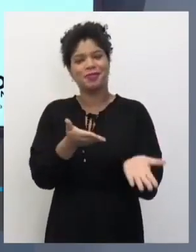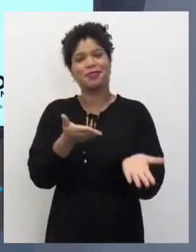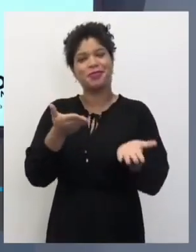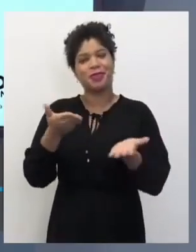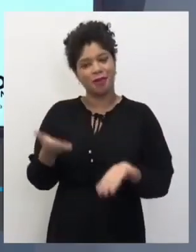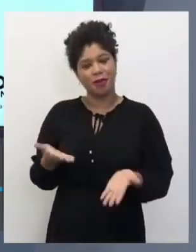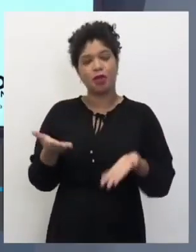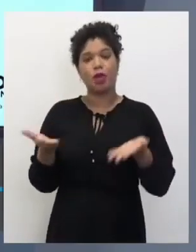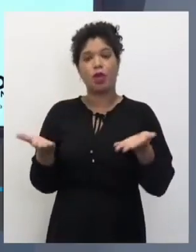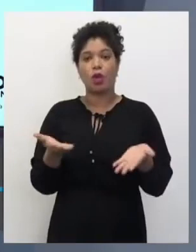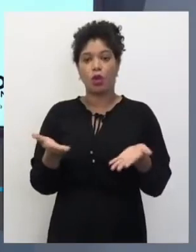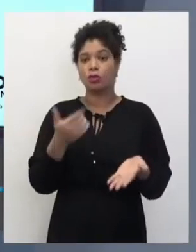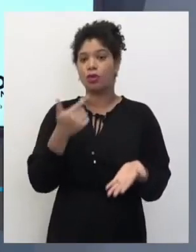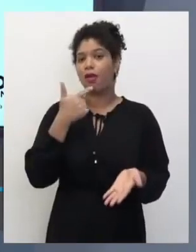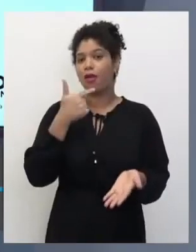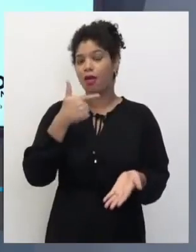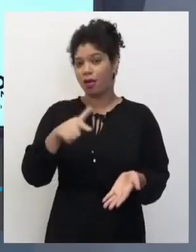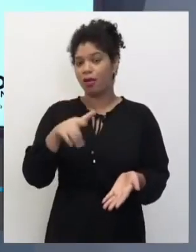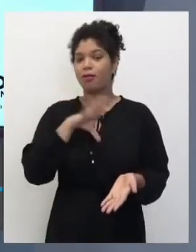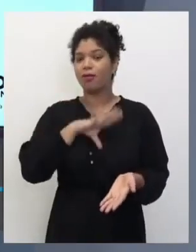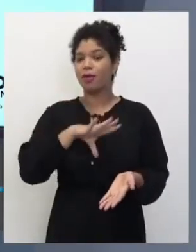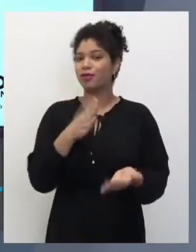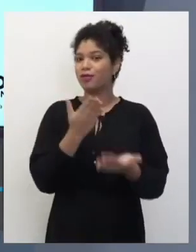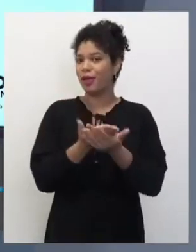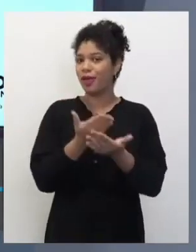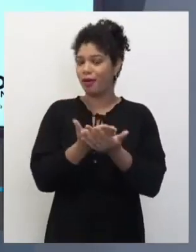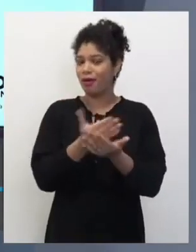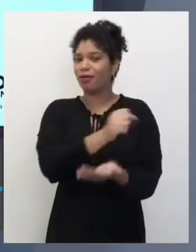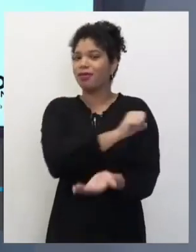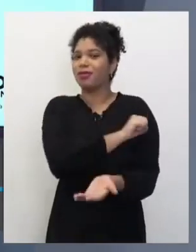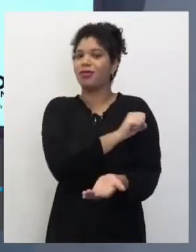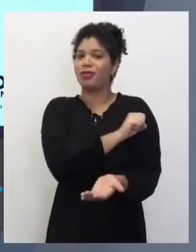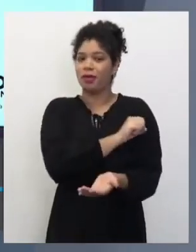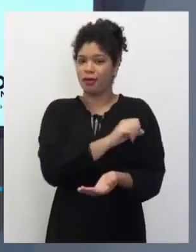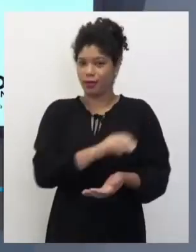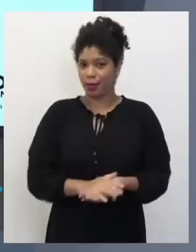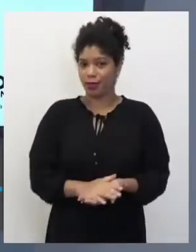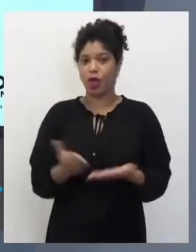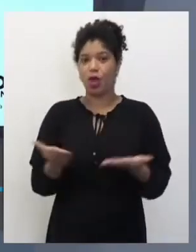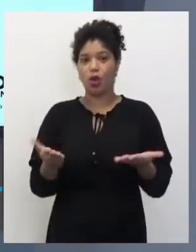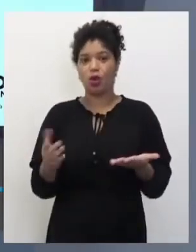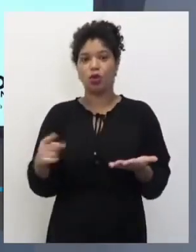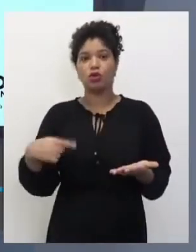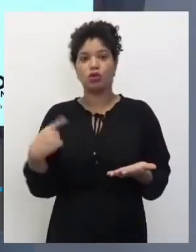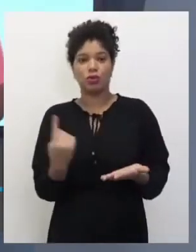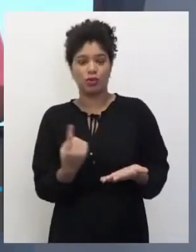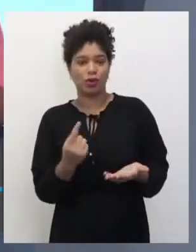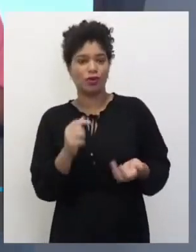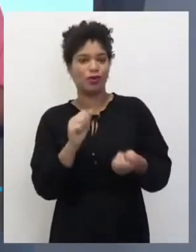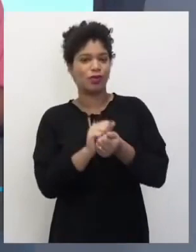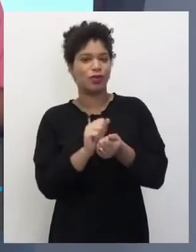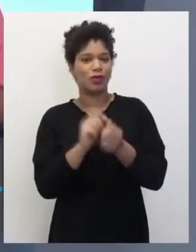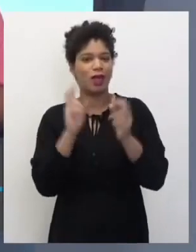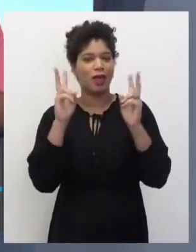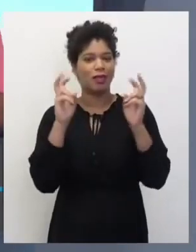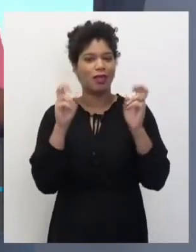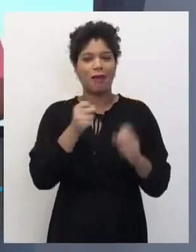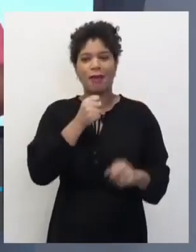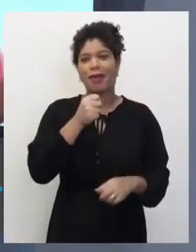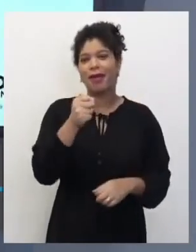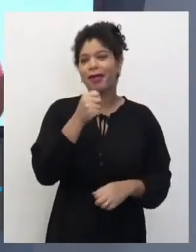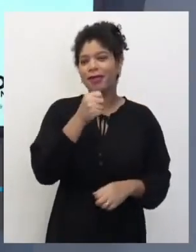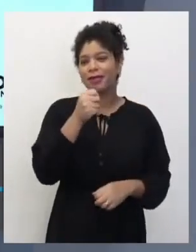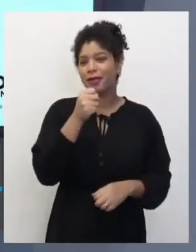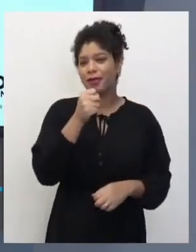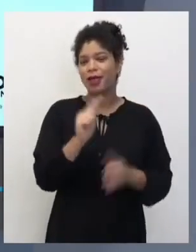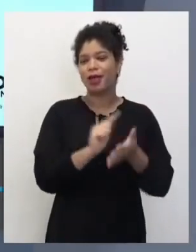língua portuguesa do 8º ano. E hoje, trabalhando o gênero textual entrevista, temos um convidado